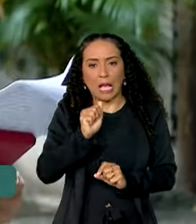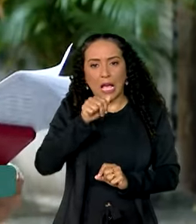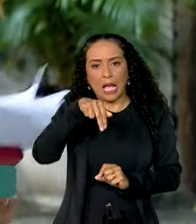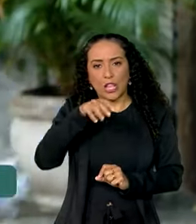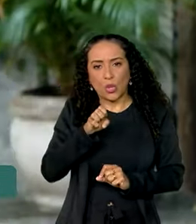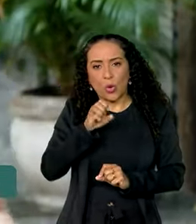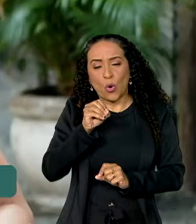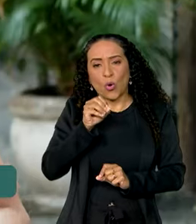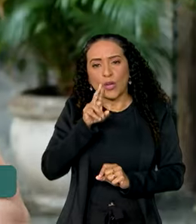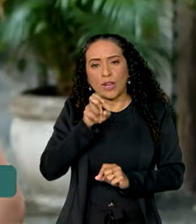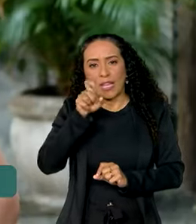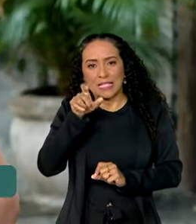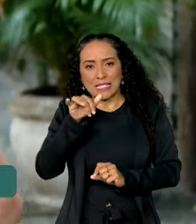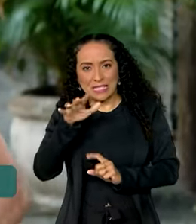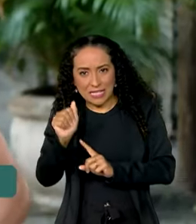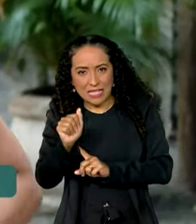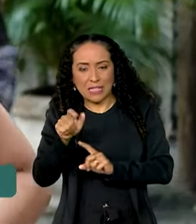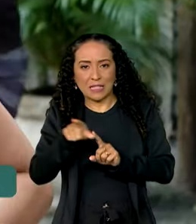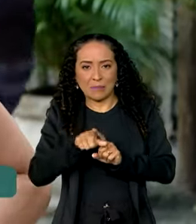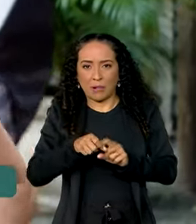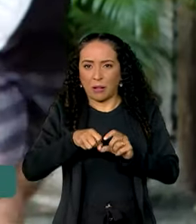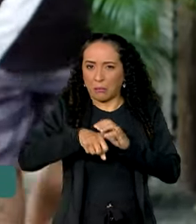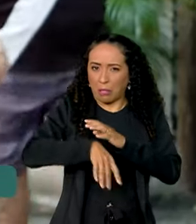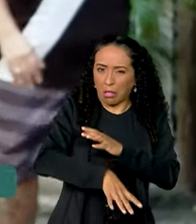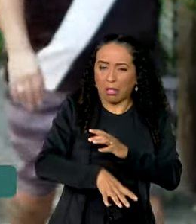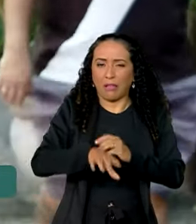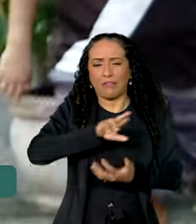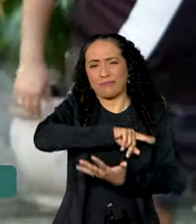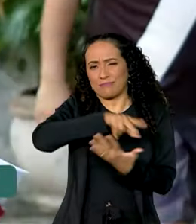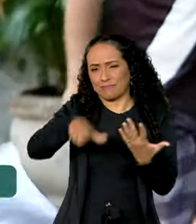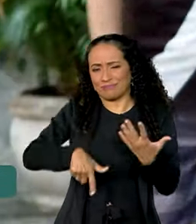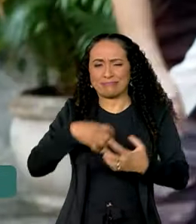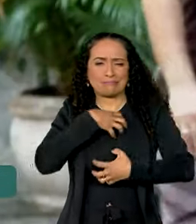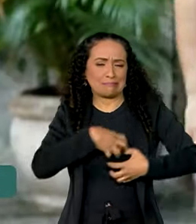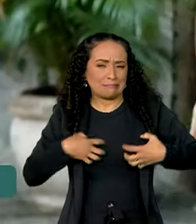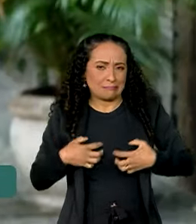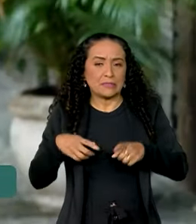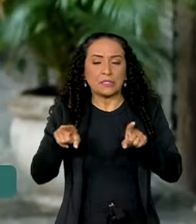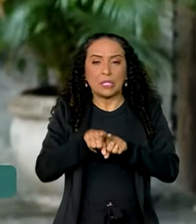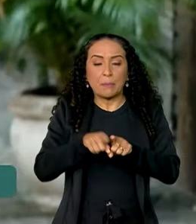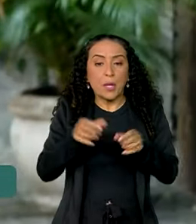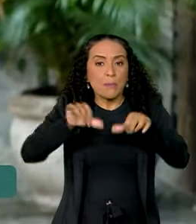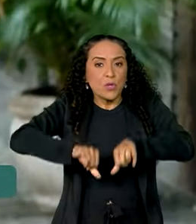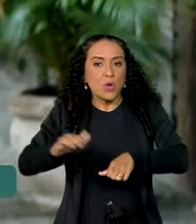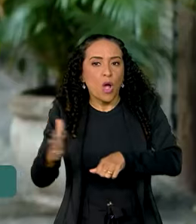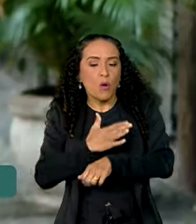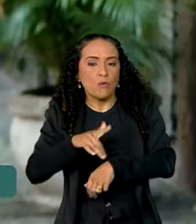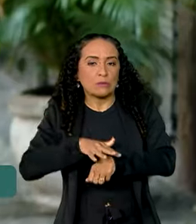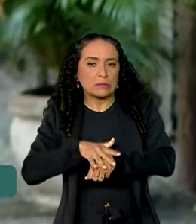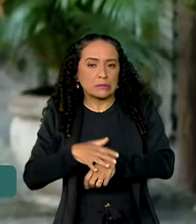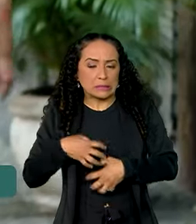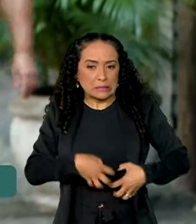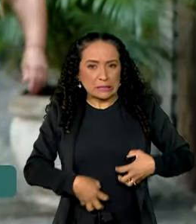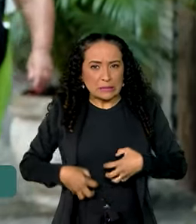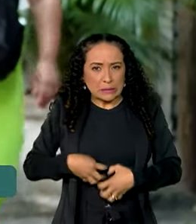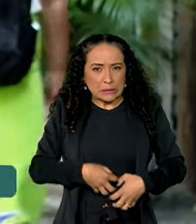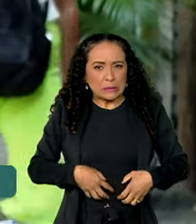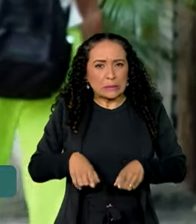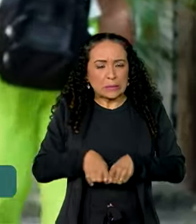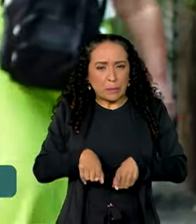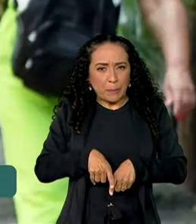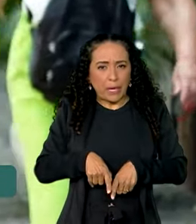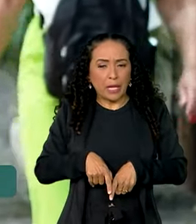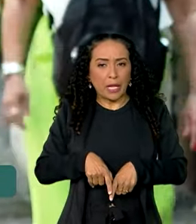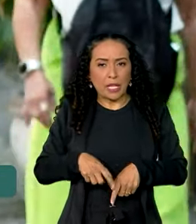vômito e diarreia O sulfato ferroso ele também pior algumas doenças gastrointestinais como por exemplo